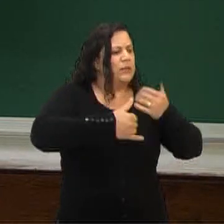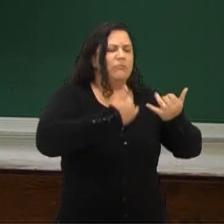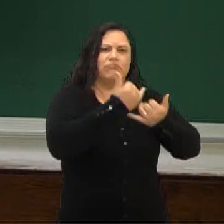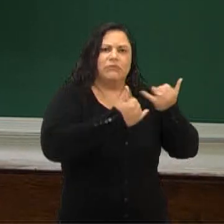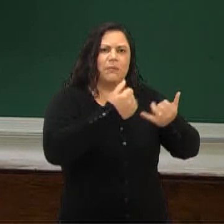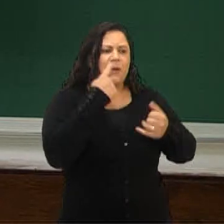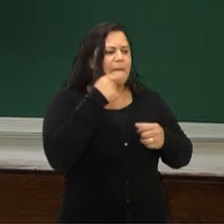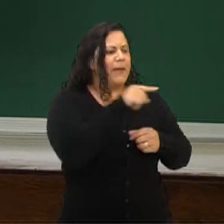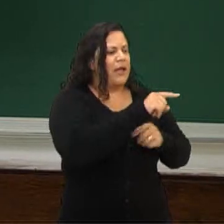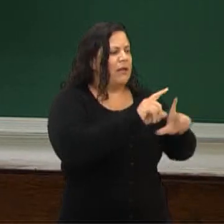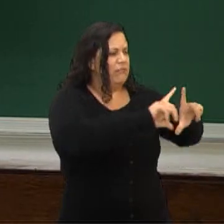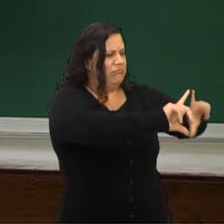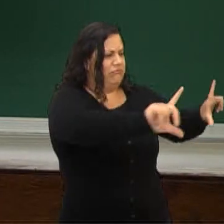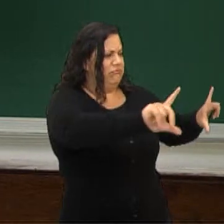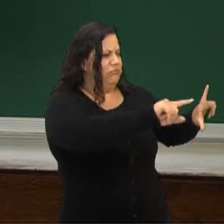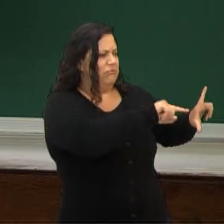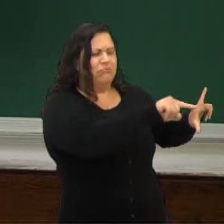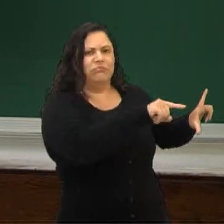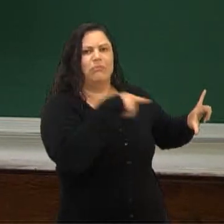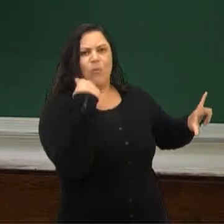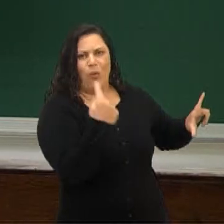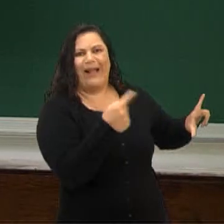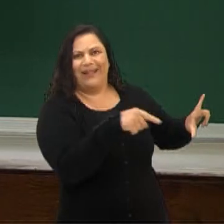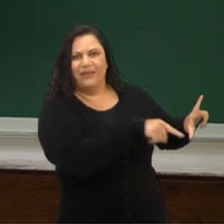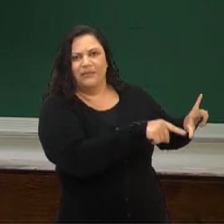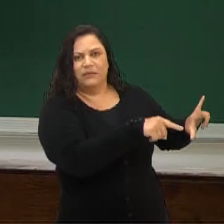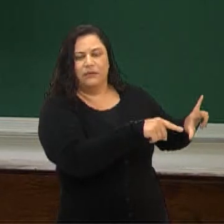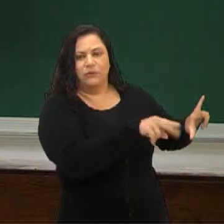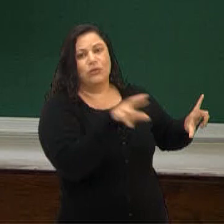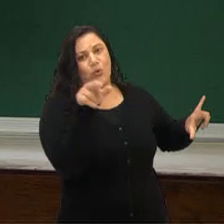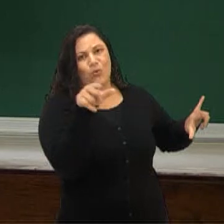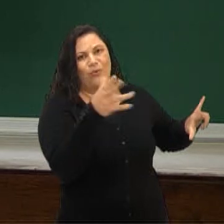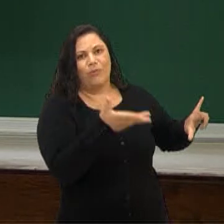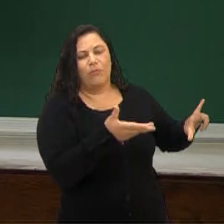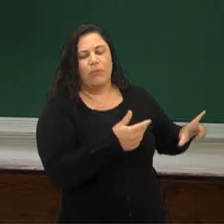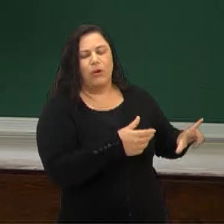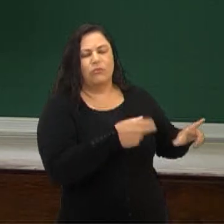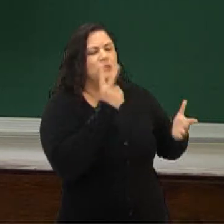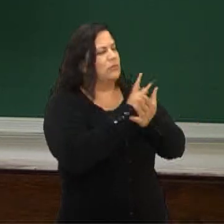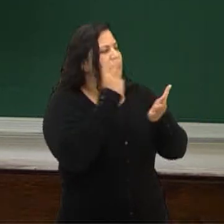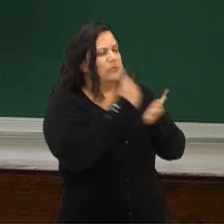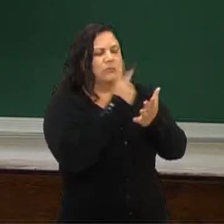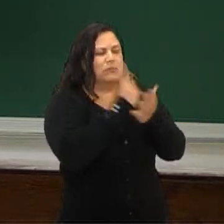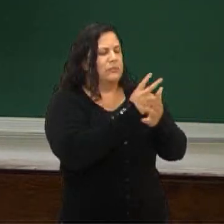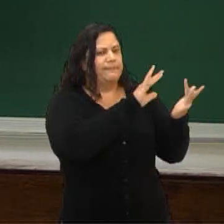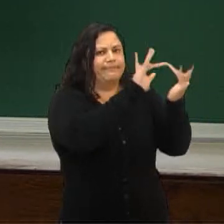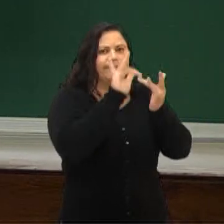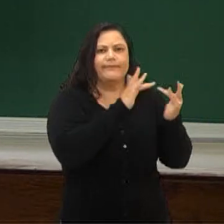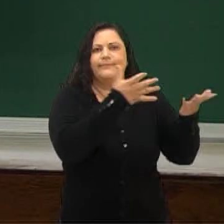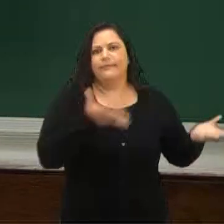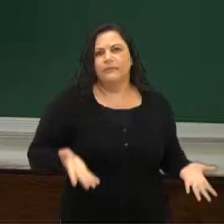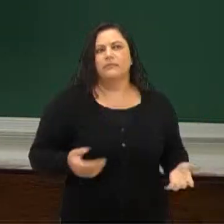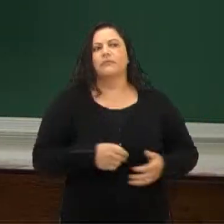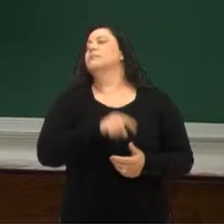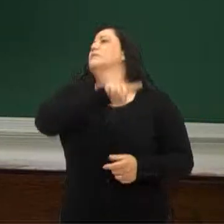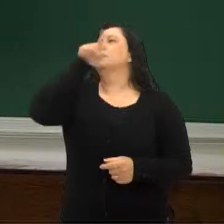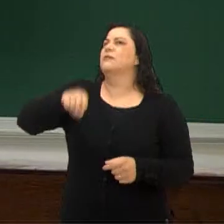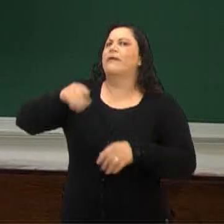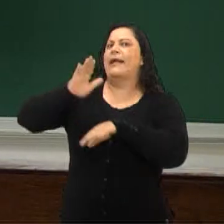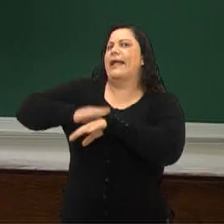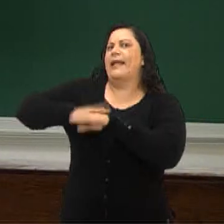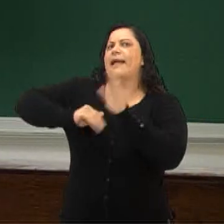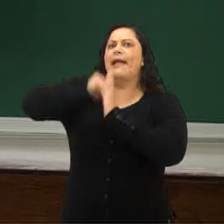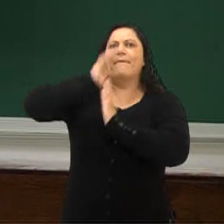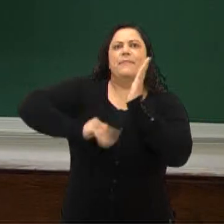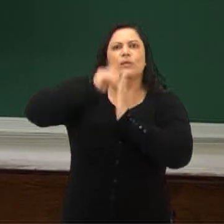Mas ele pintou mais de 800 e poucas obras, tá? E principalmente no seu momento mais crucial, porque depois desse fato que ocorreu, ele